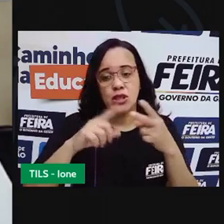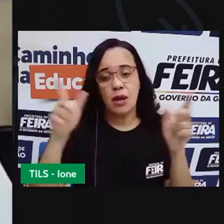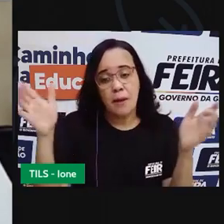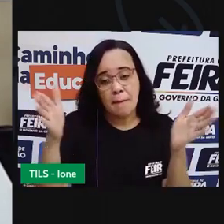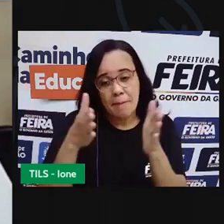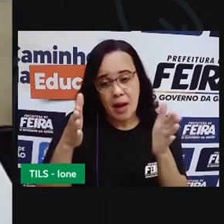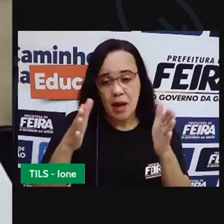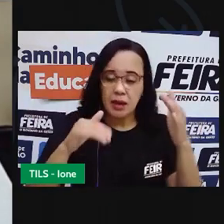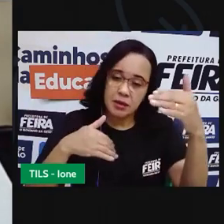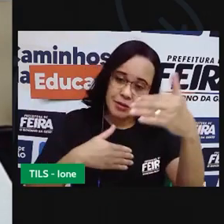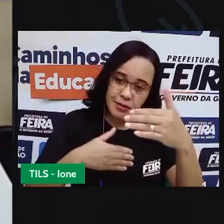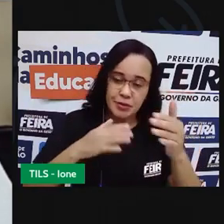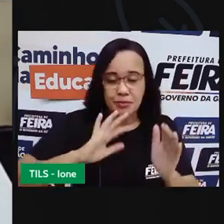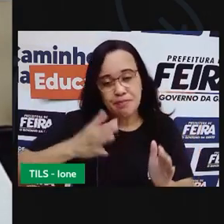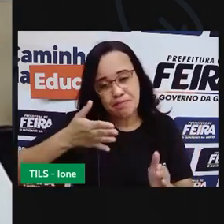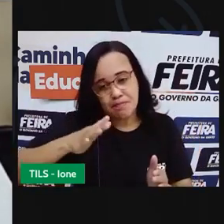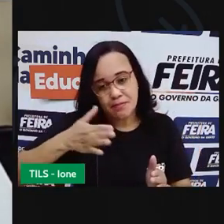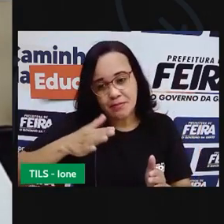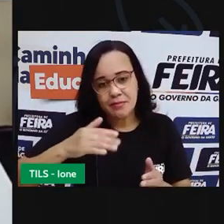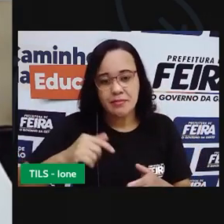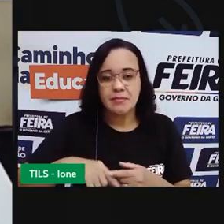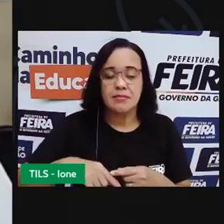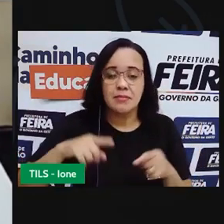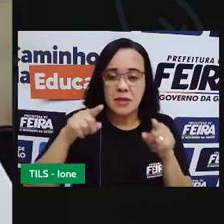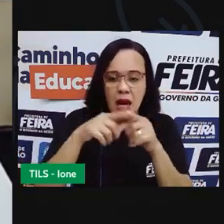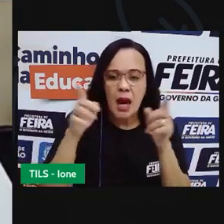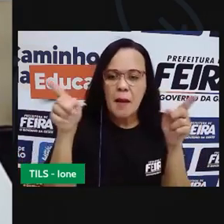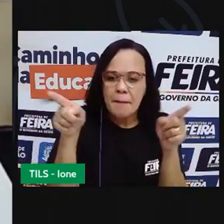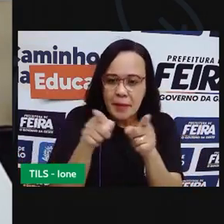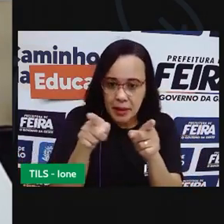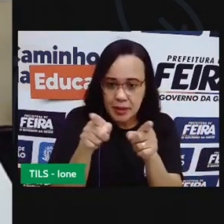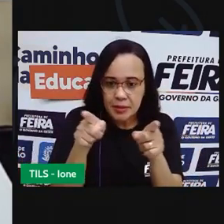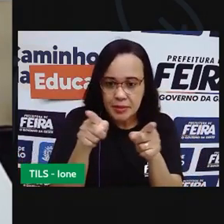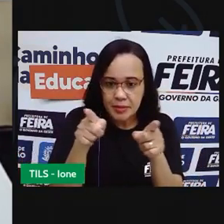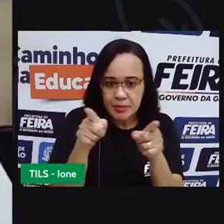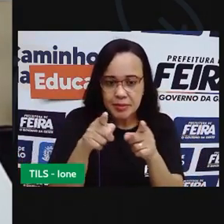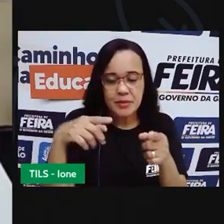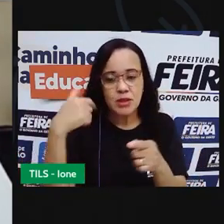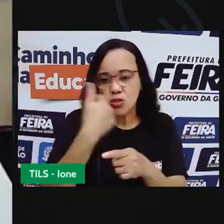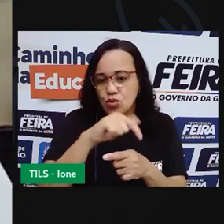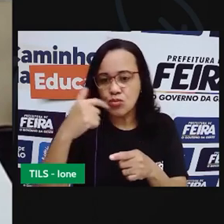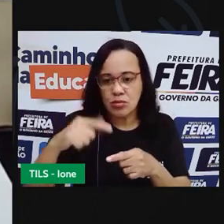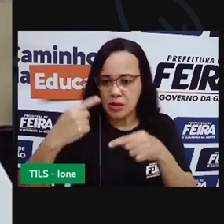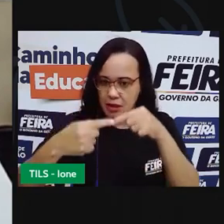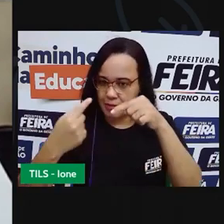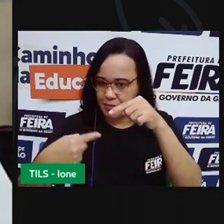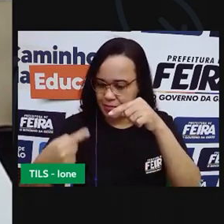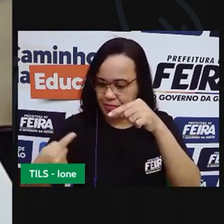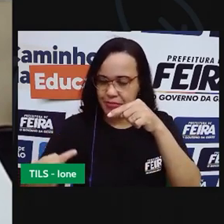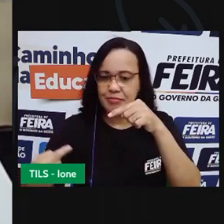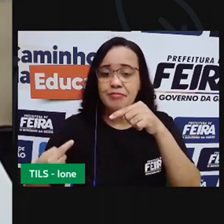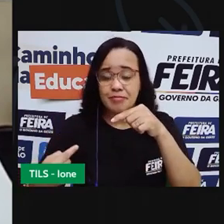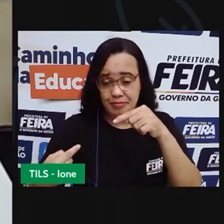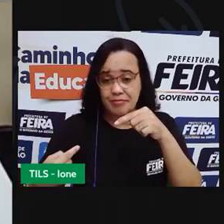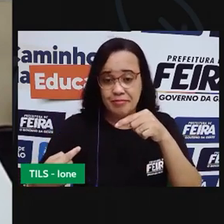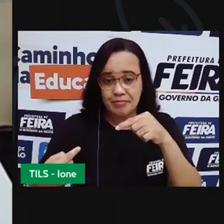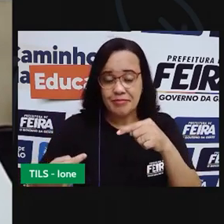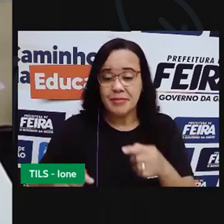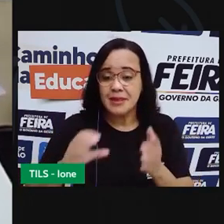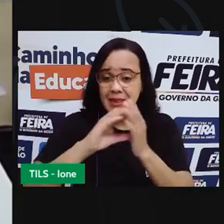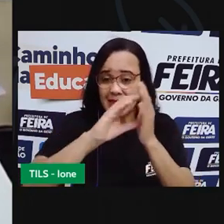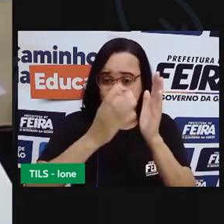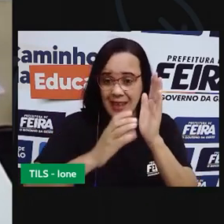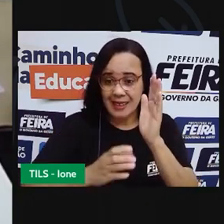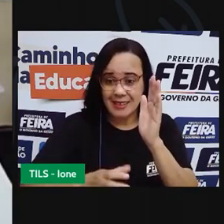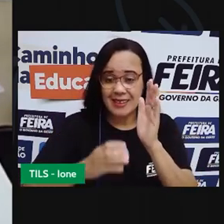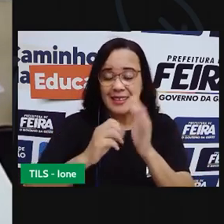caderno médio. E esse é um caderno pequeno que não tem aramado. Então, vejo que eu tenho aqui um